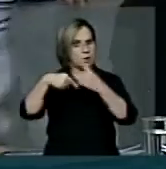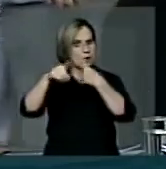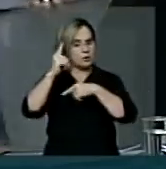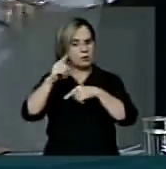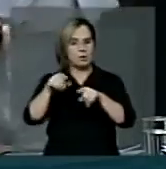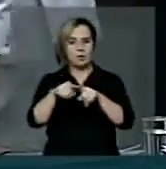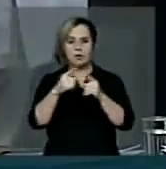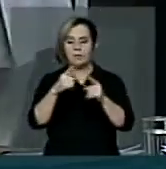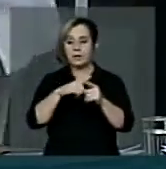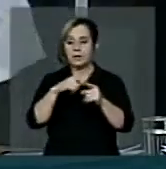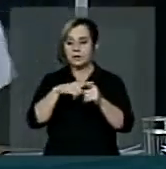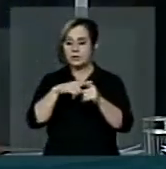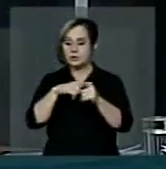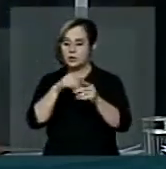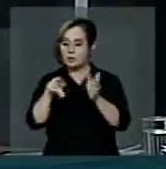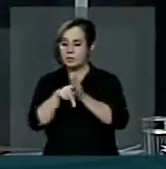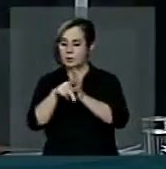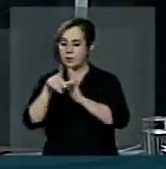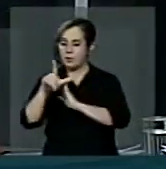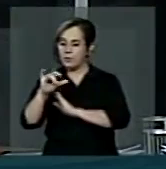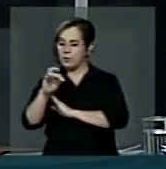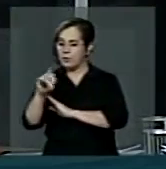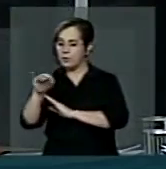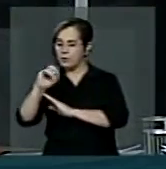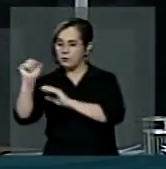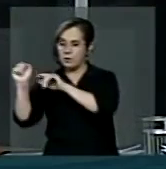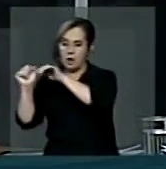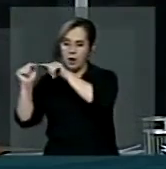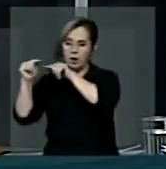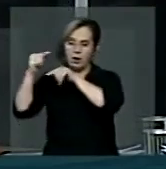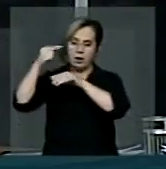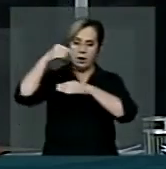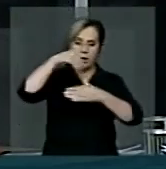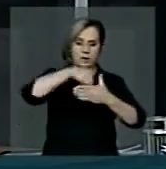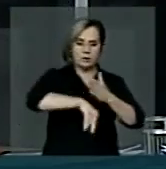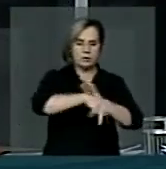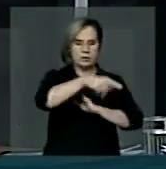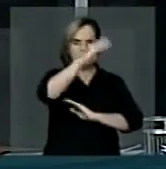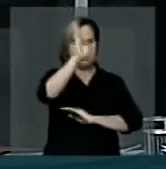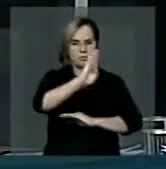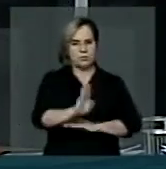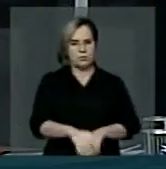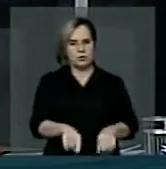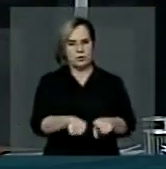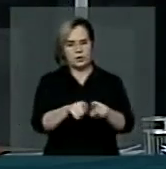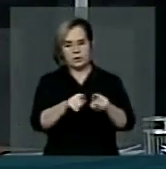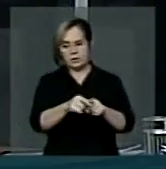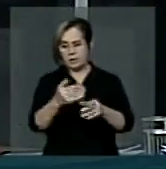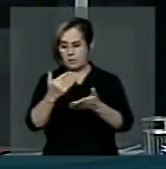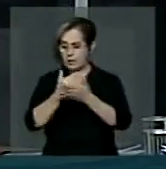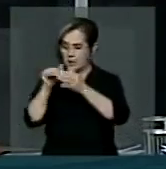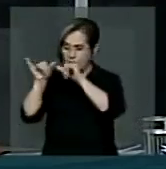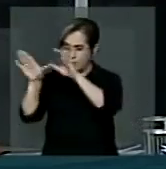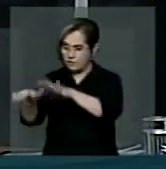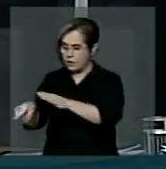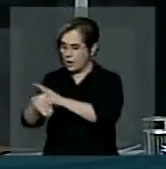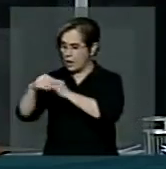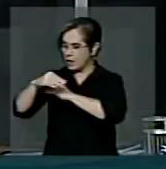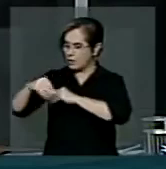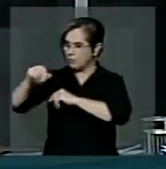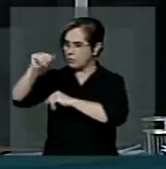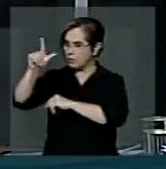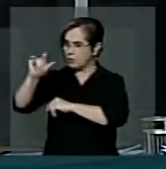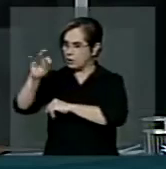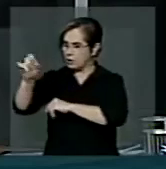do litoral para o interior do país. Deixavam para trás as terras onde sempre viveram, para